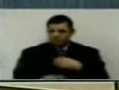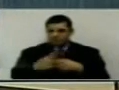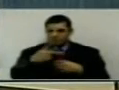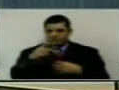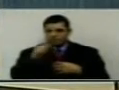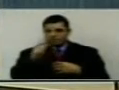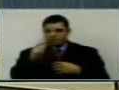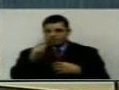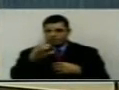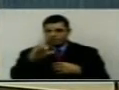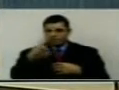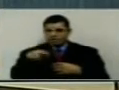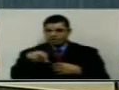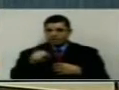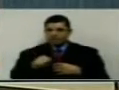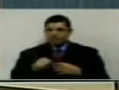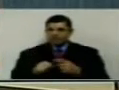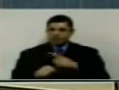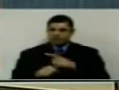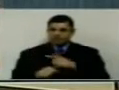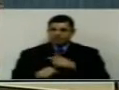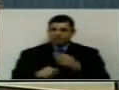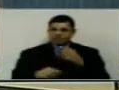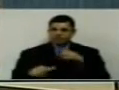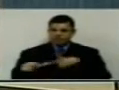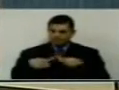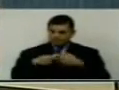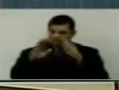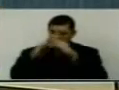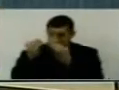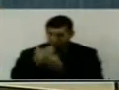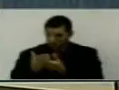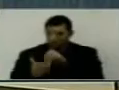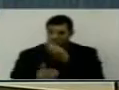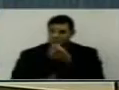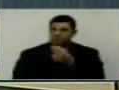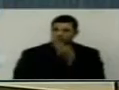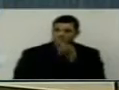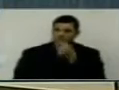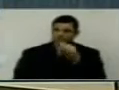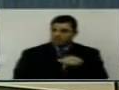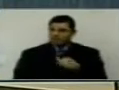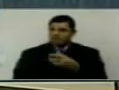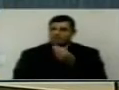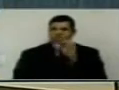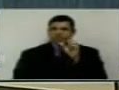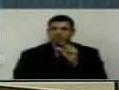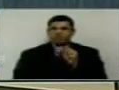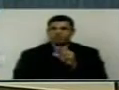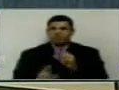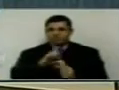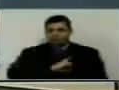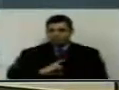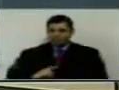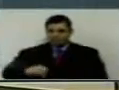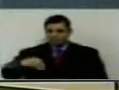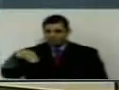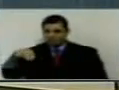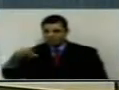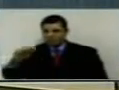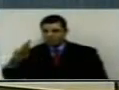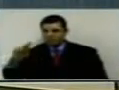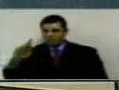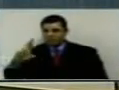passional e afetivo que eu tenho com essa instituição. Então, quem vai falar aqui é muito menos o deputado Marcelo Ramos